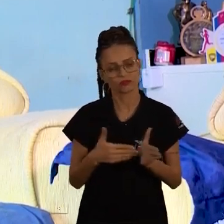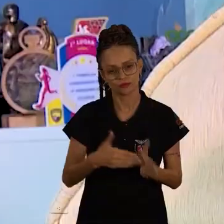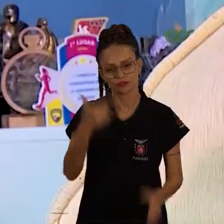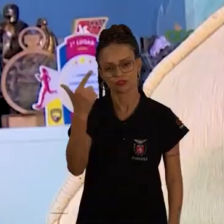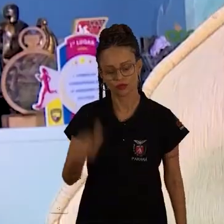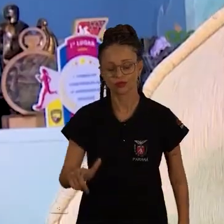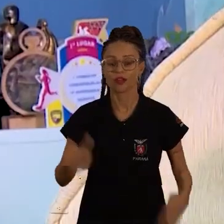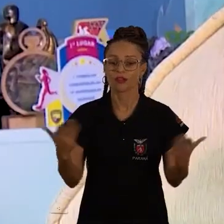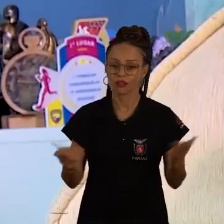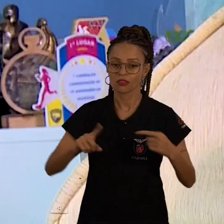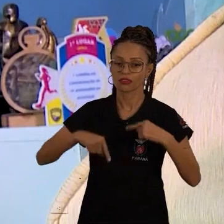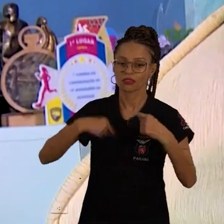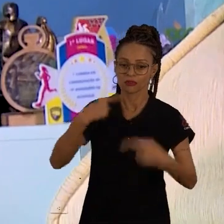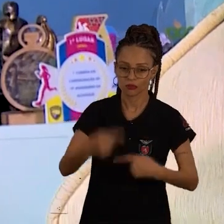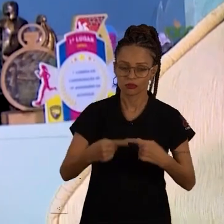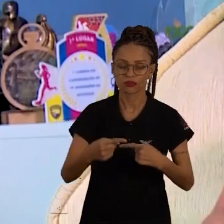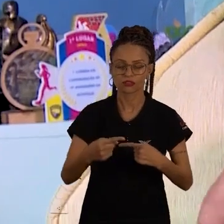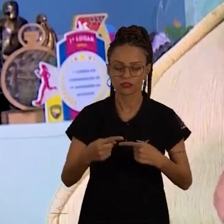novo. E depois eu